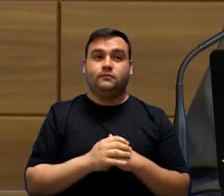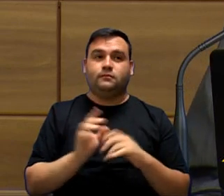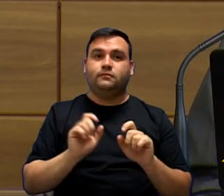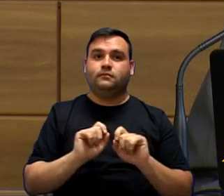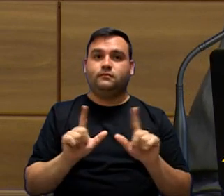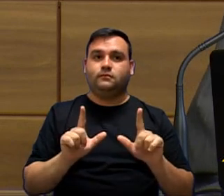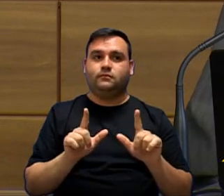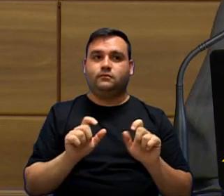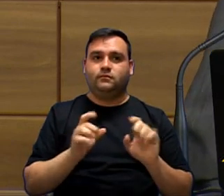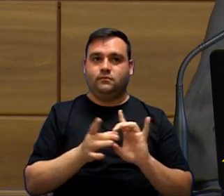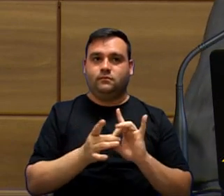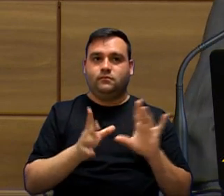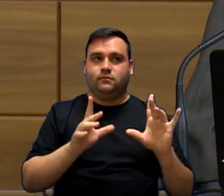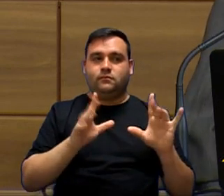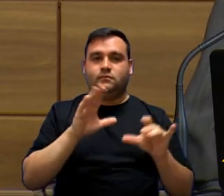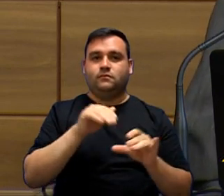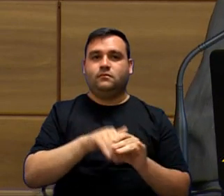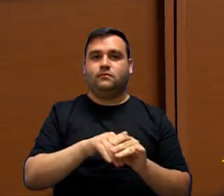abrir o painel.